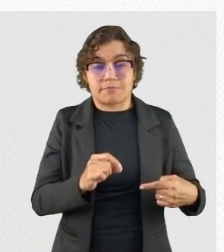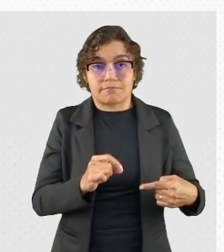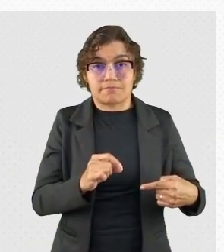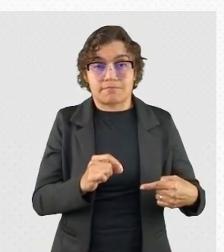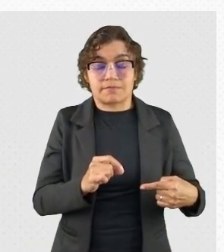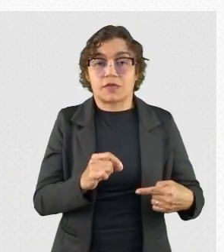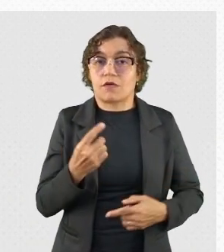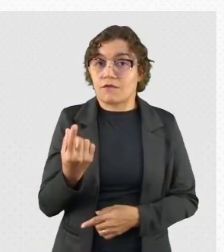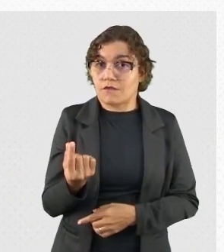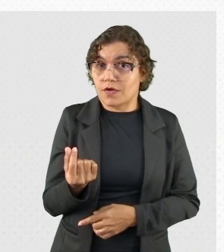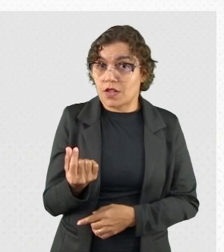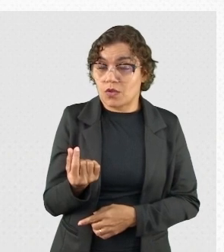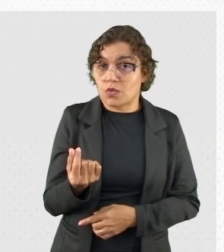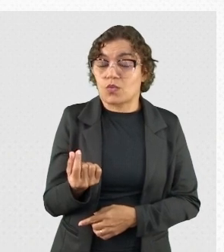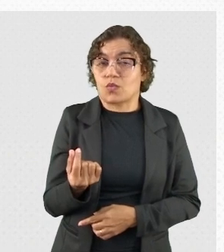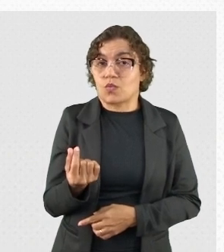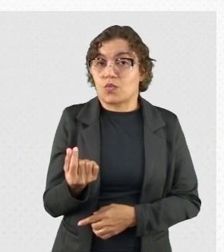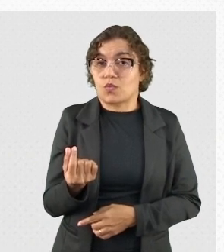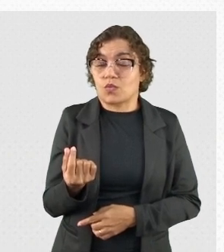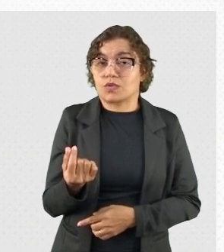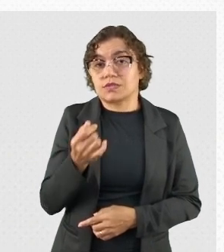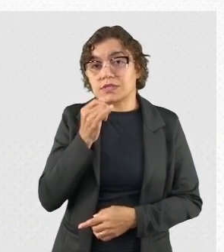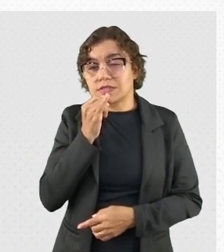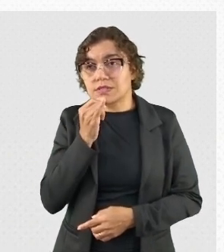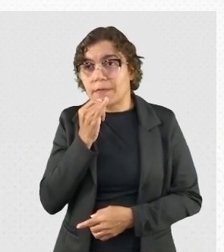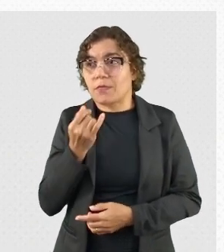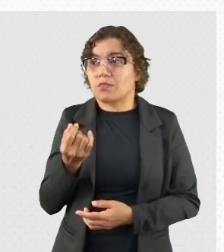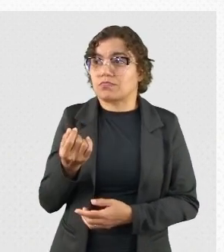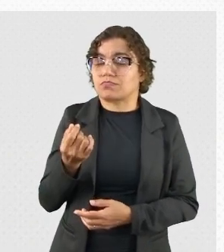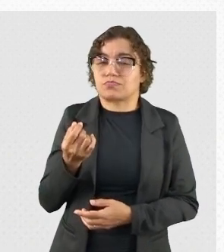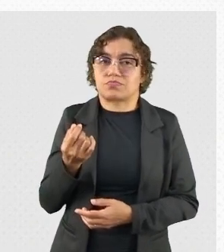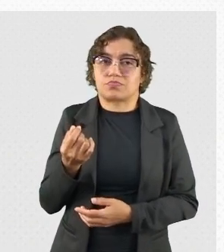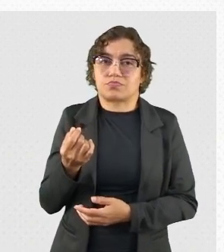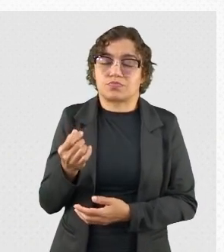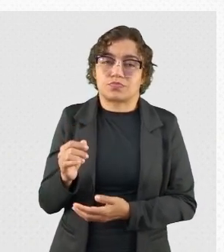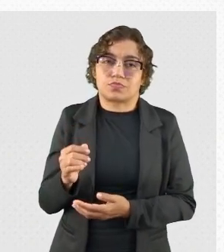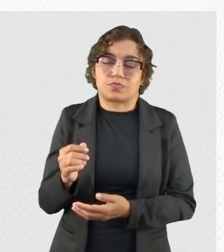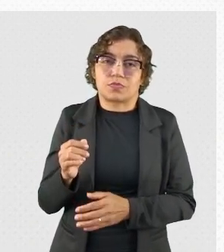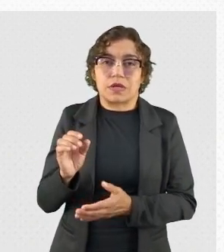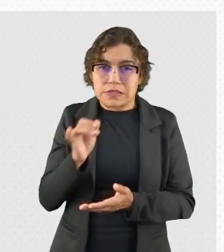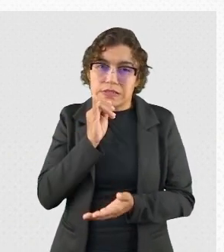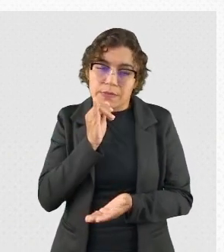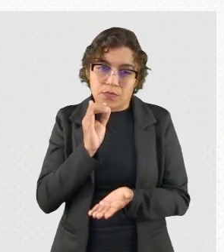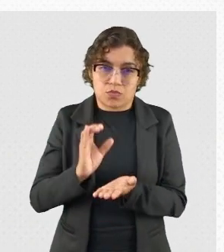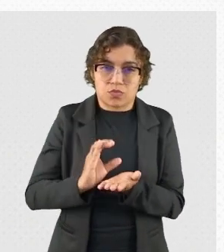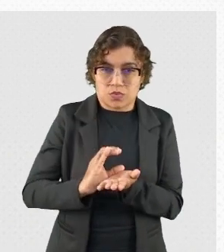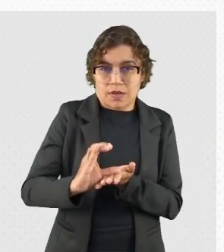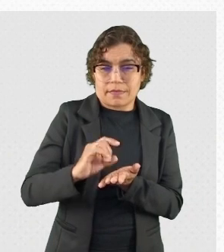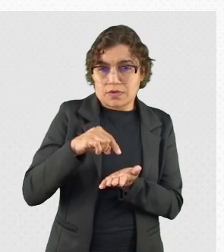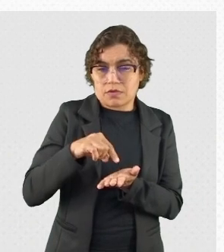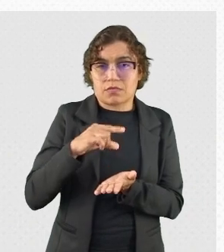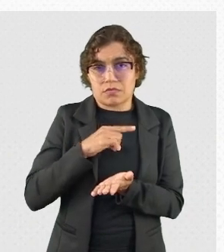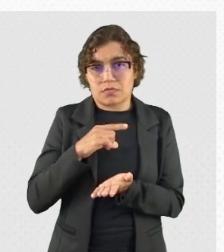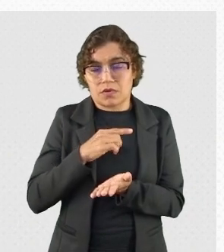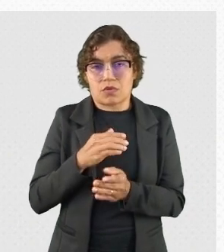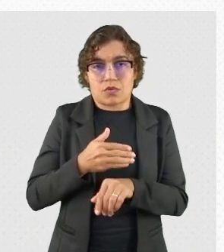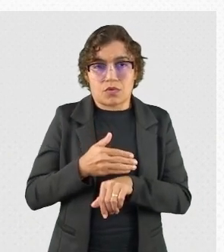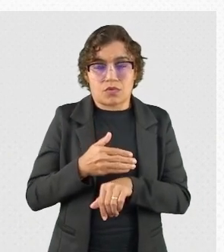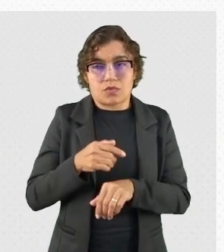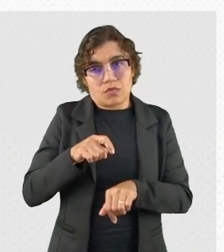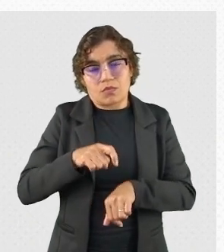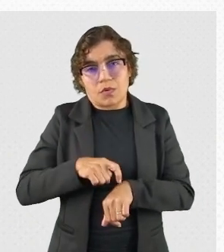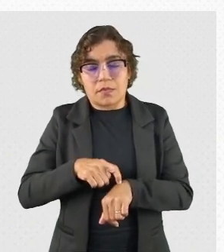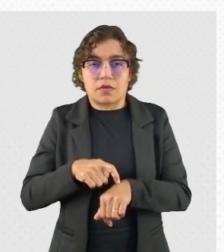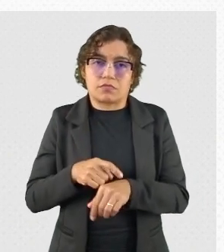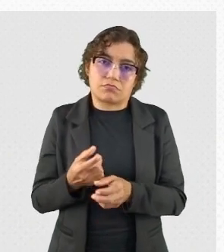mesmos valores arrecadados, vamos se chamar, o capital que eles tinham a partir da venda do café